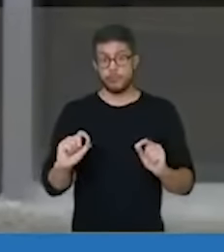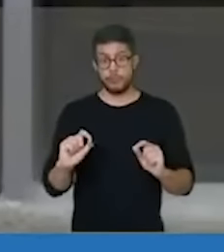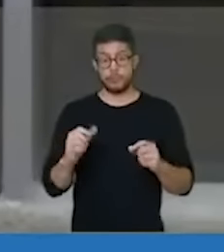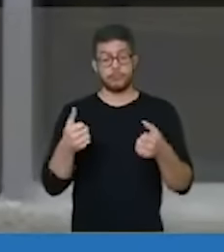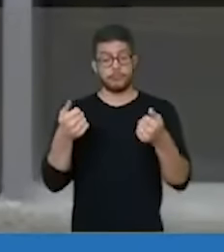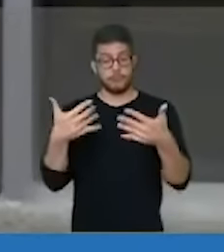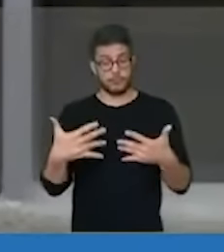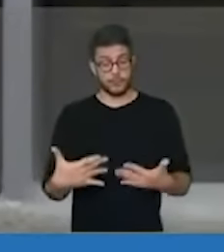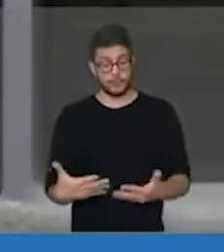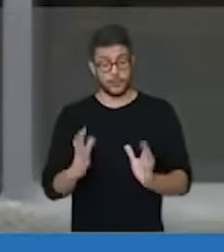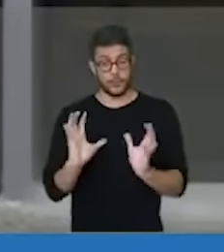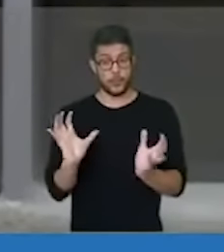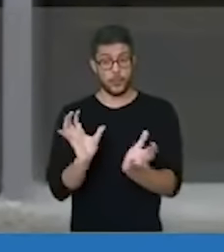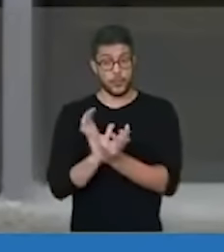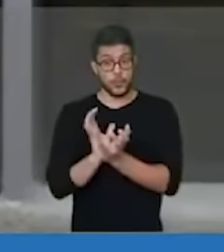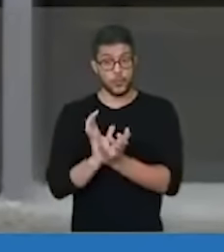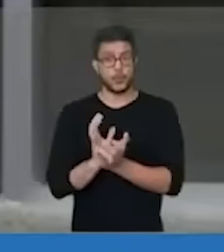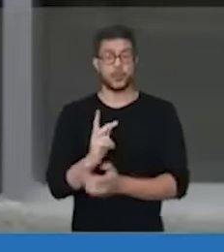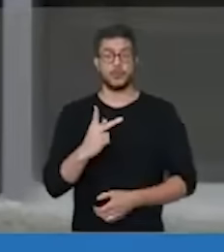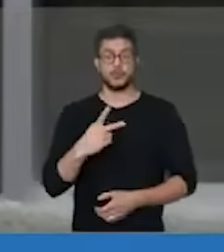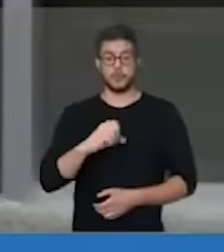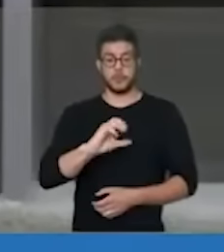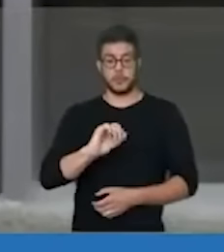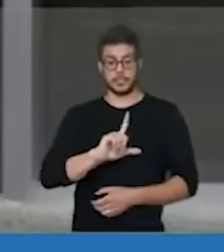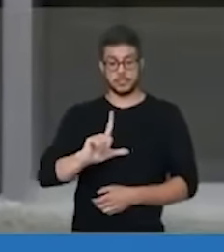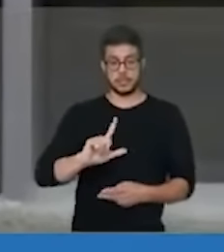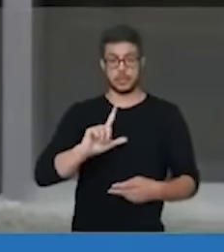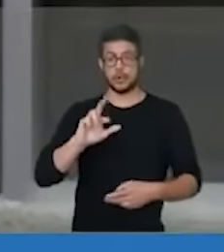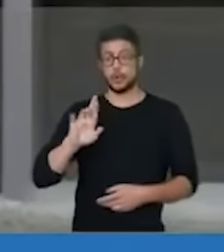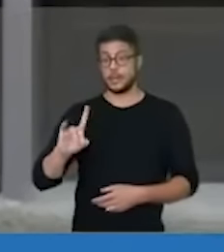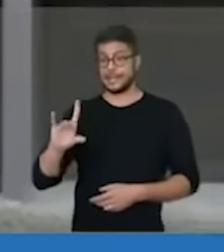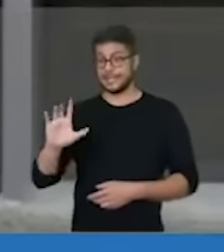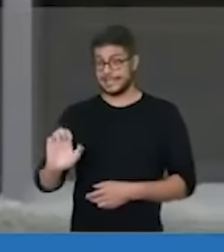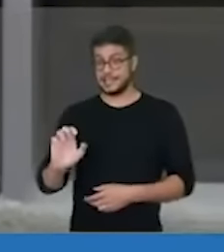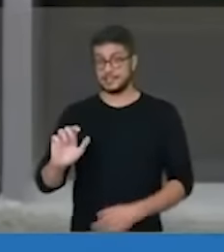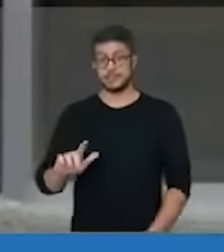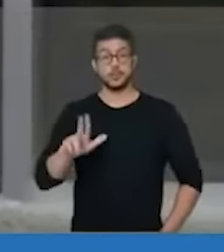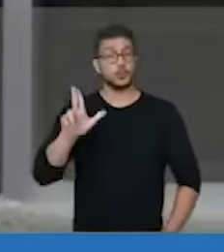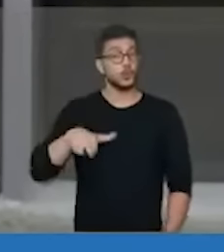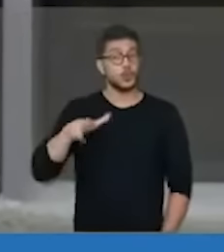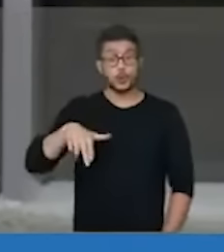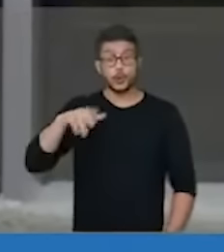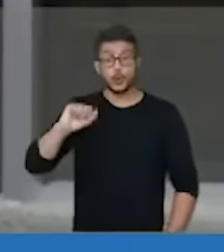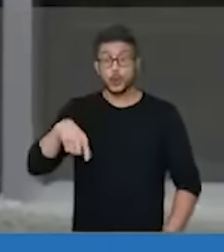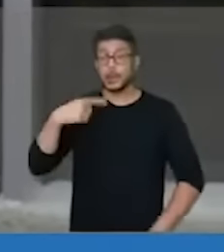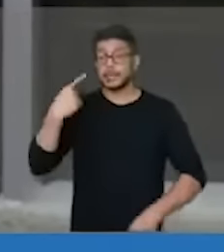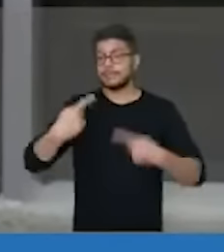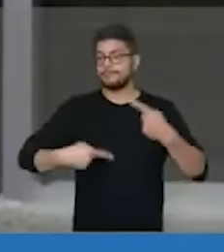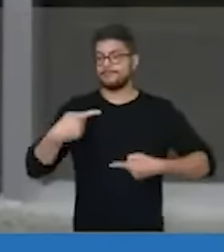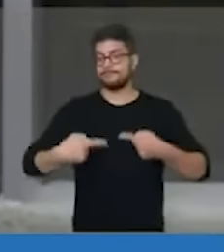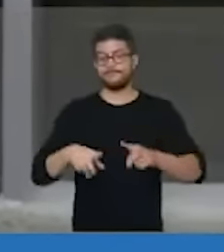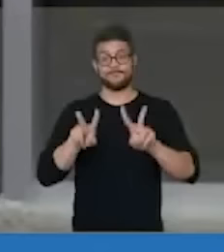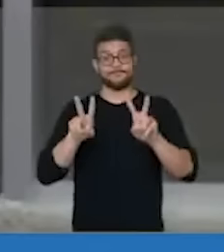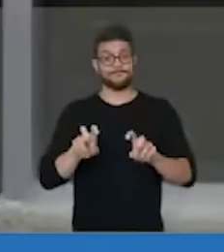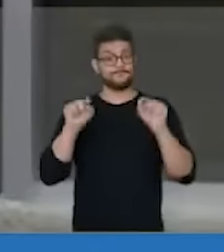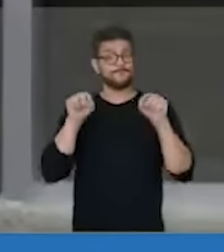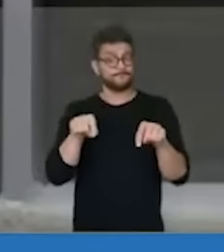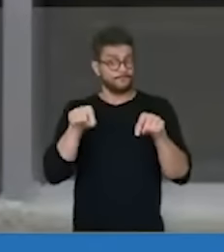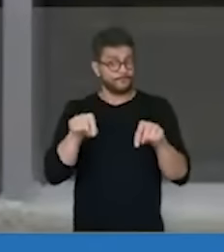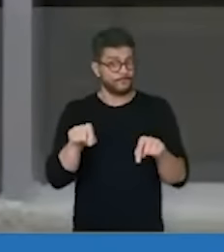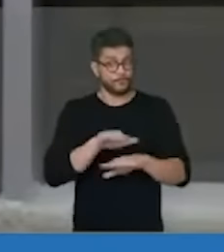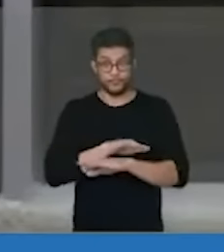Federação Pessoal Rede, em momento algum, foi chamada para debater o que quer que seja a respeito desse